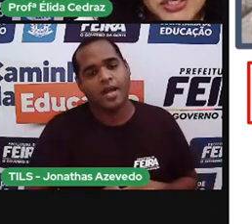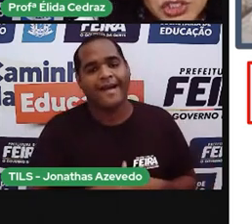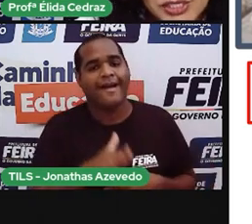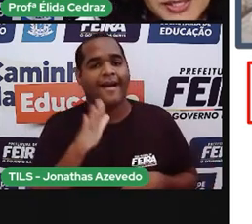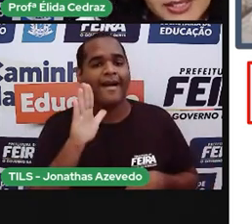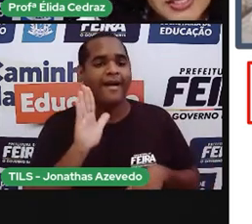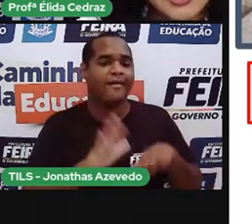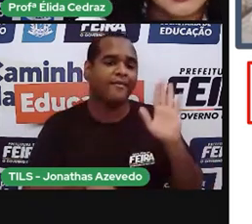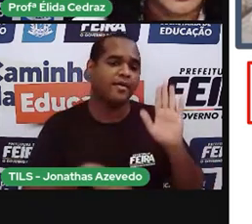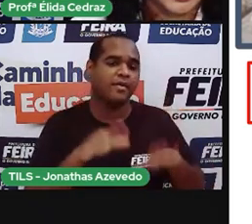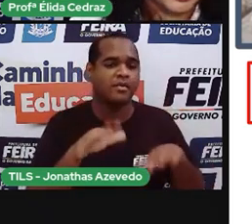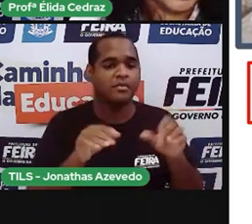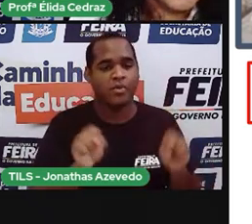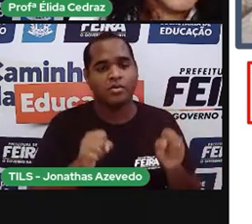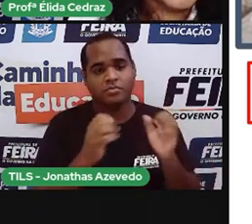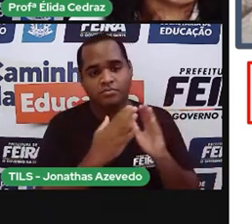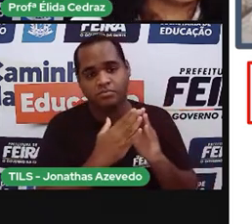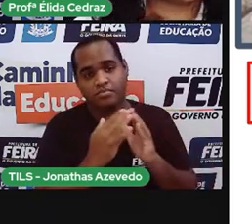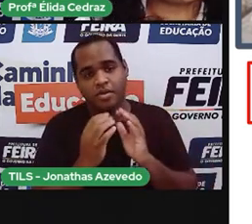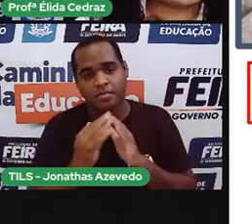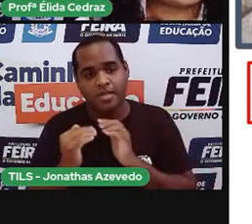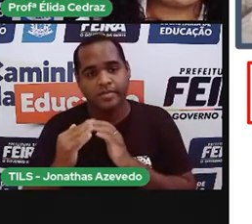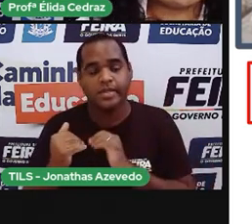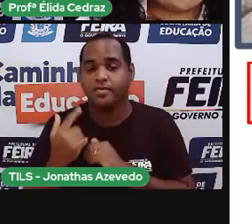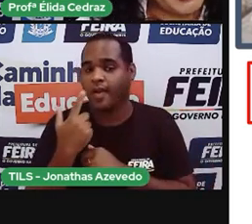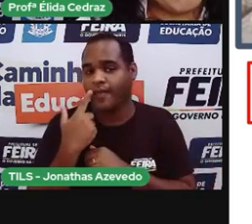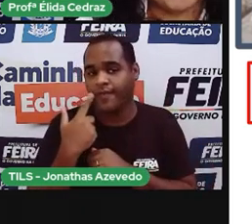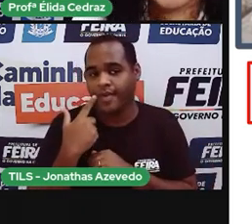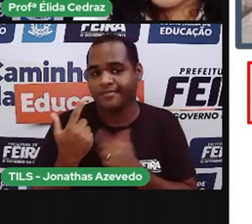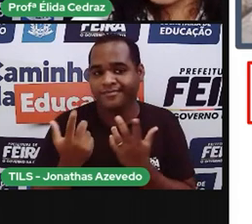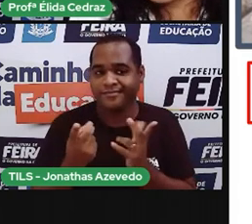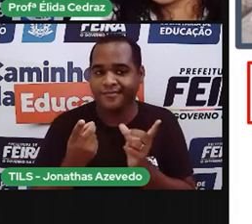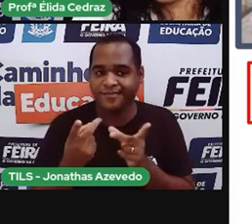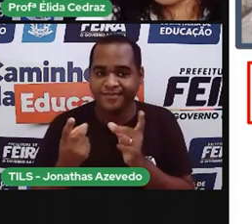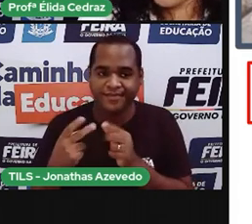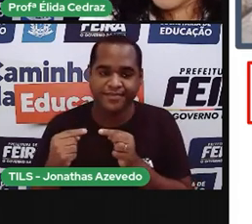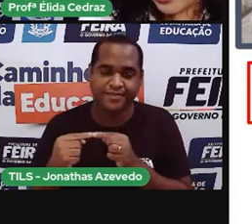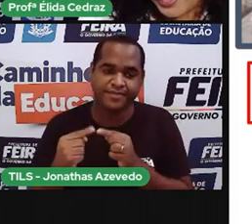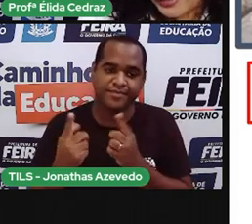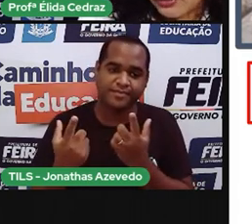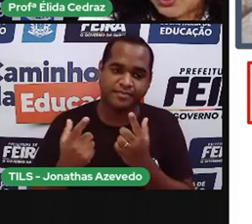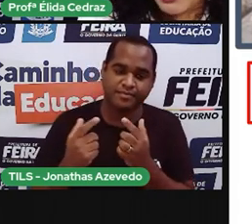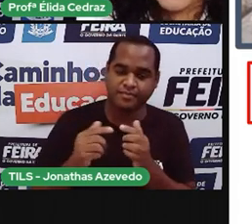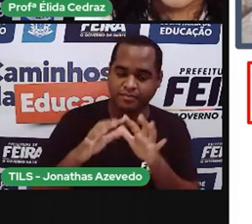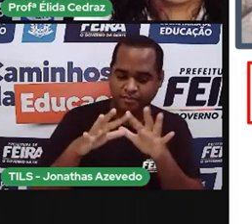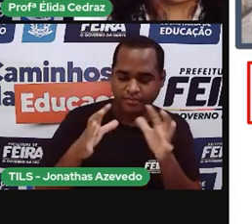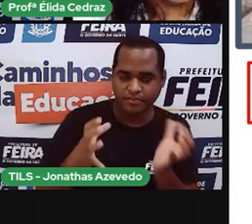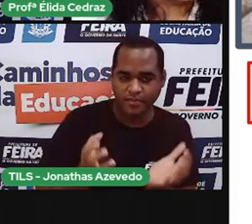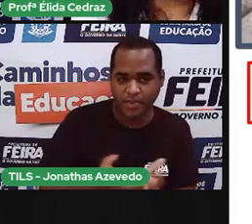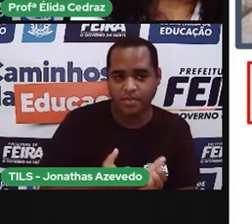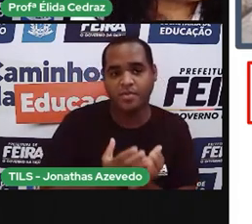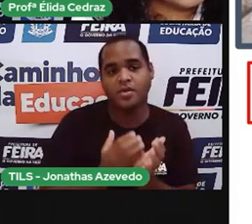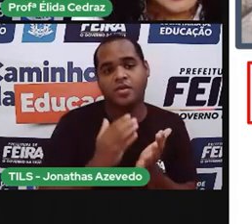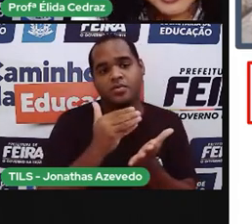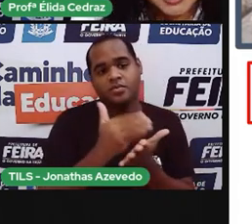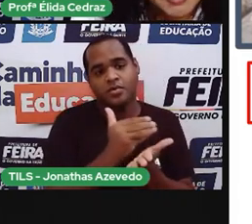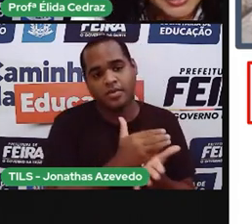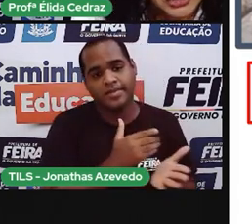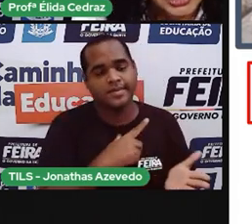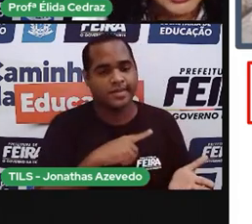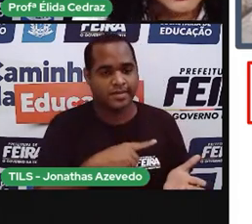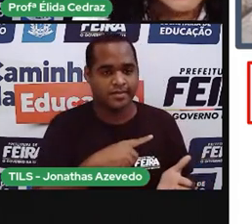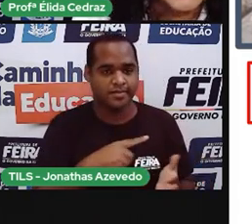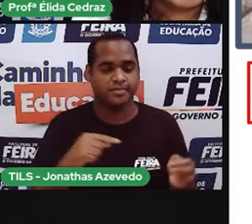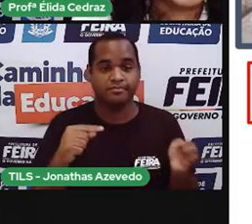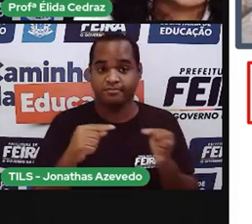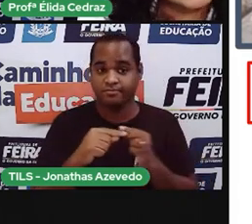pode pedir sim. Aqui, essa moça, ela vende a abóbora já cortada, os pedaços, e tem a